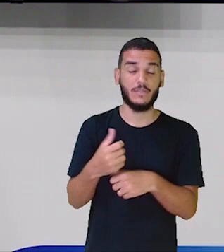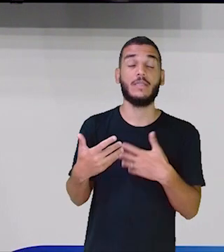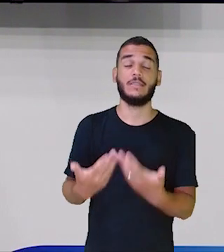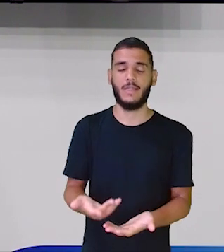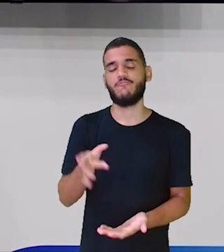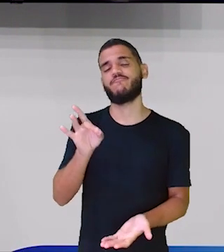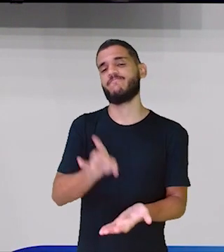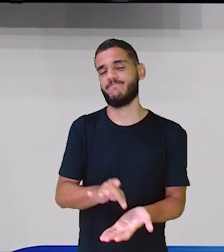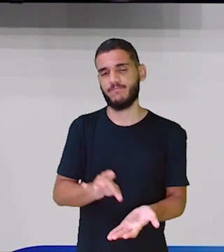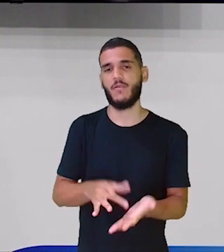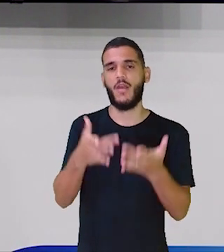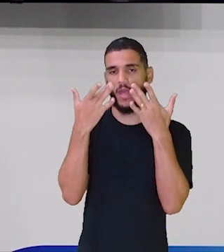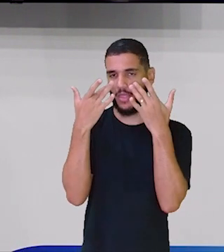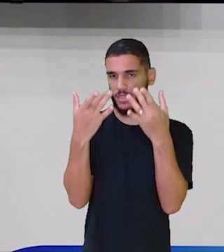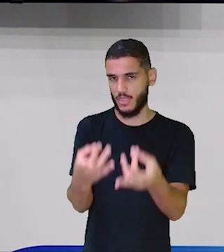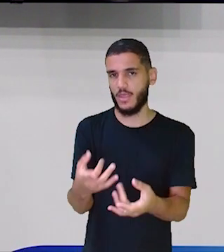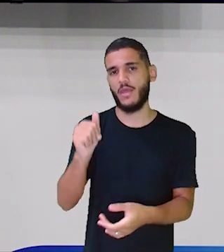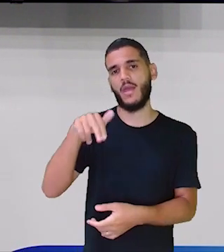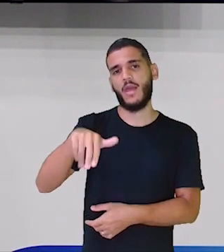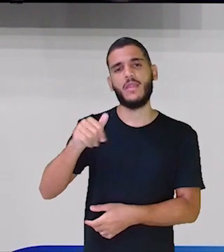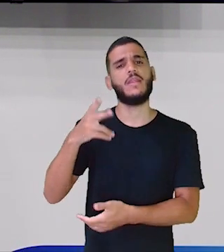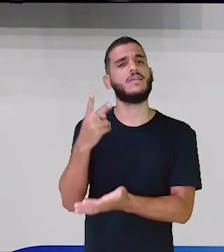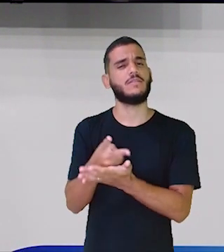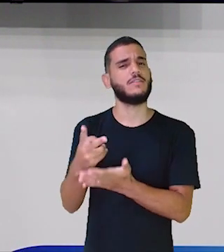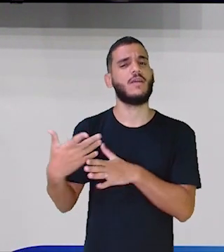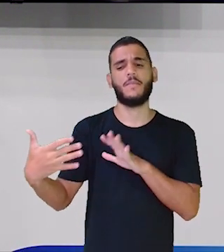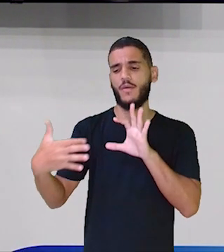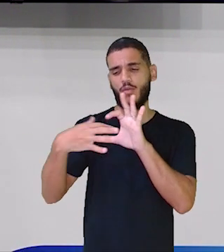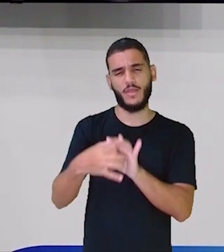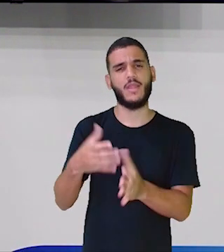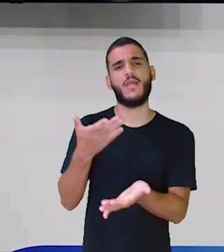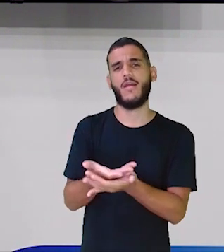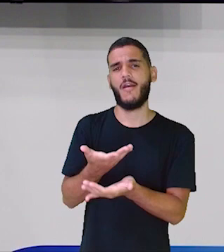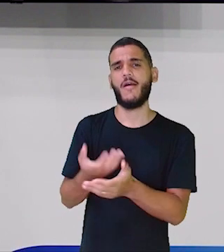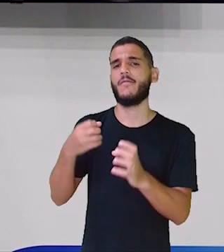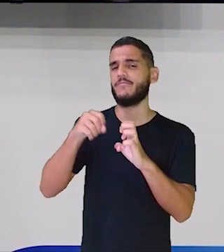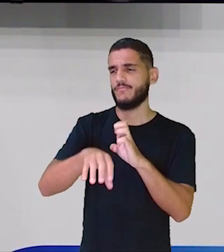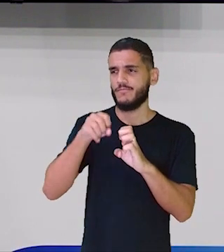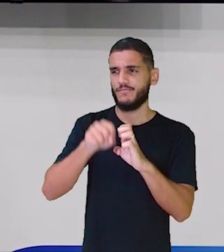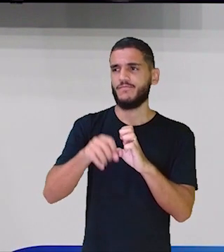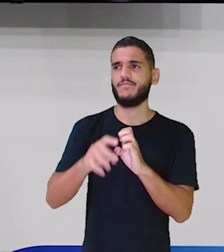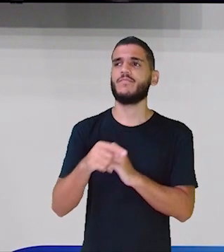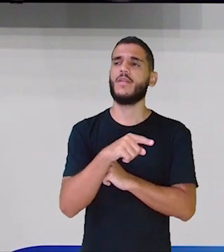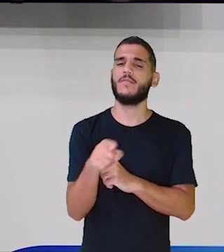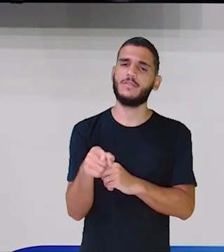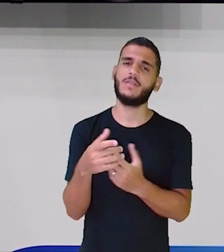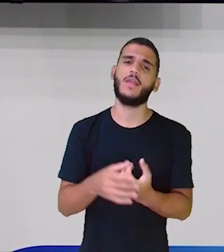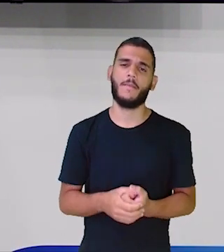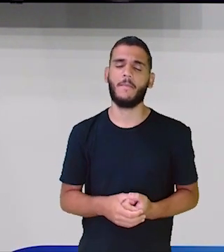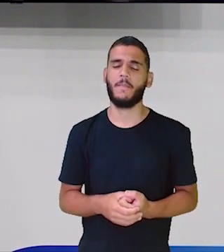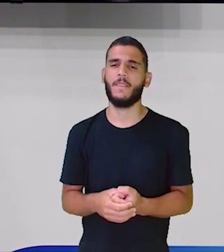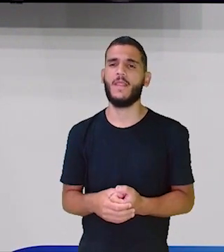Isso mesmo, fica ligadinho, a Ana sempre aqui conectada nas aulas do Educa Recife. E você, os